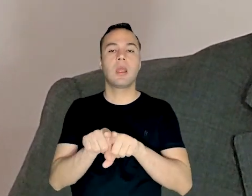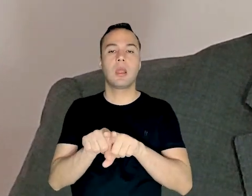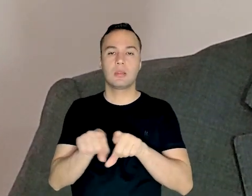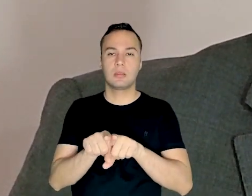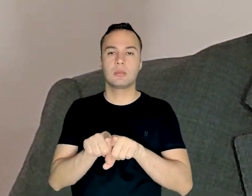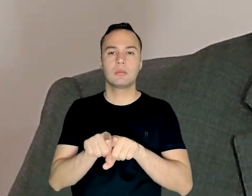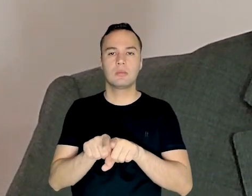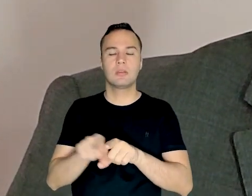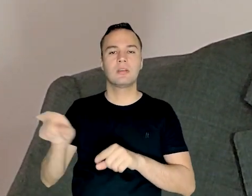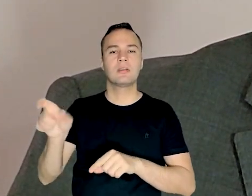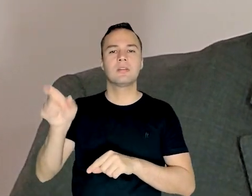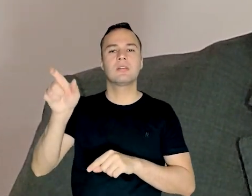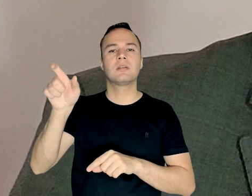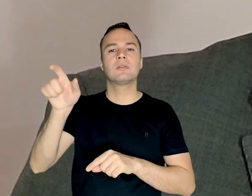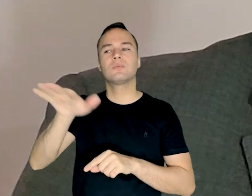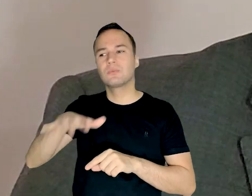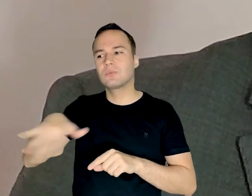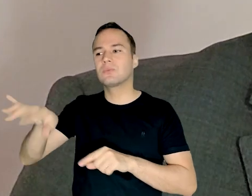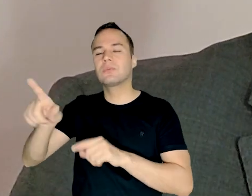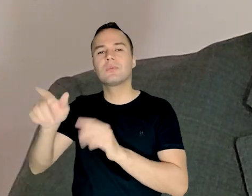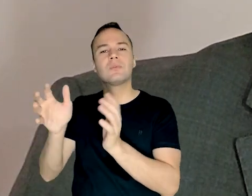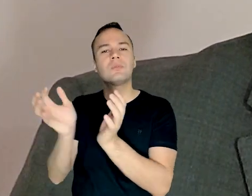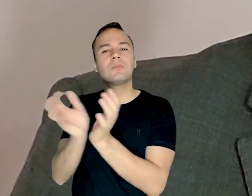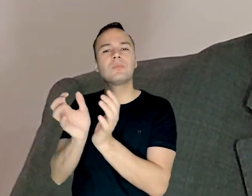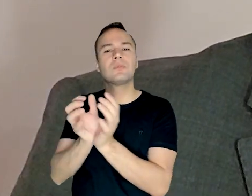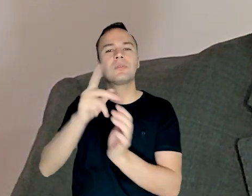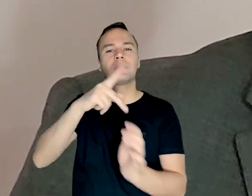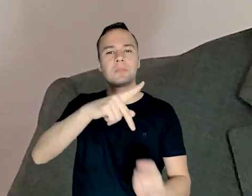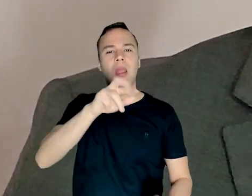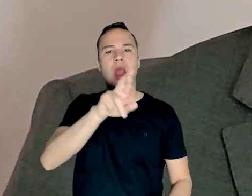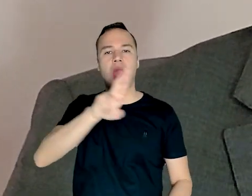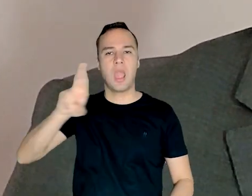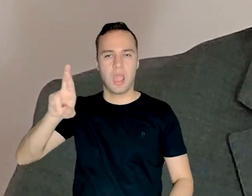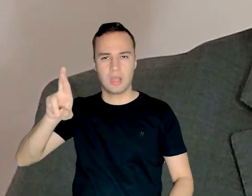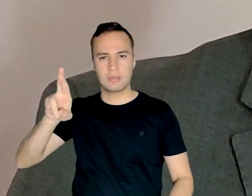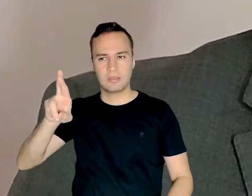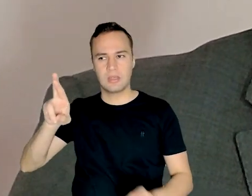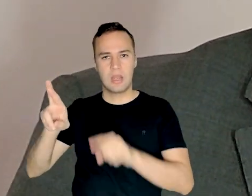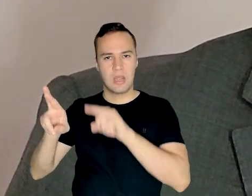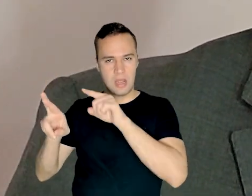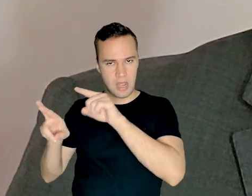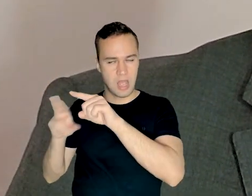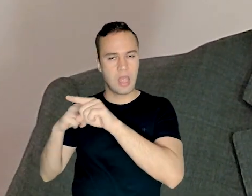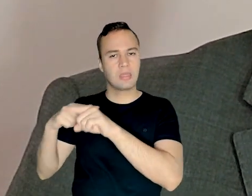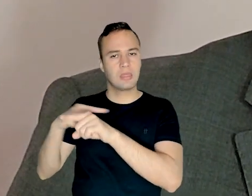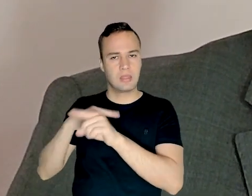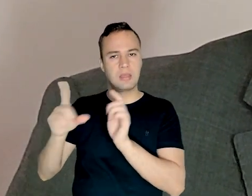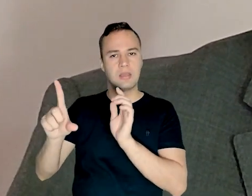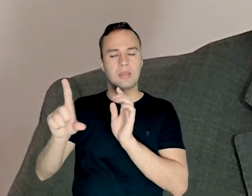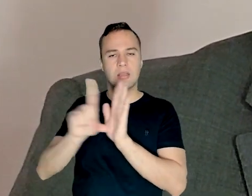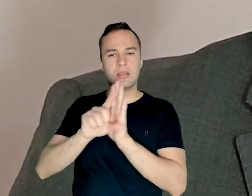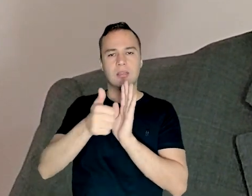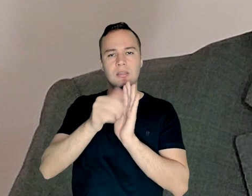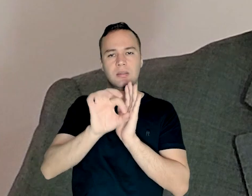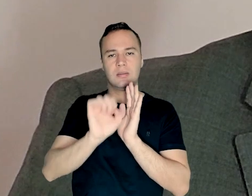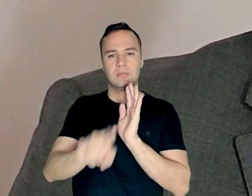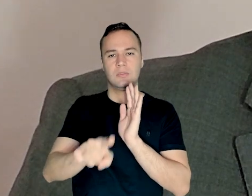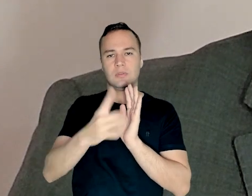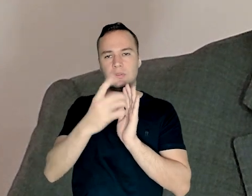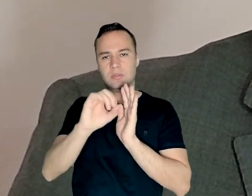mesma forma, a participação nos lucros e resultados, a PLR, embora tenha previsão na